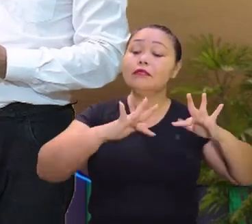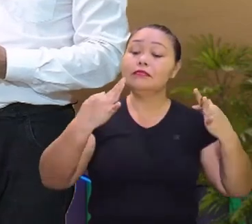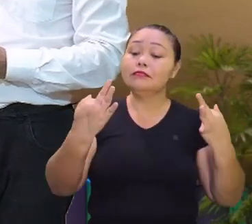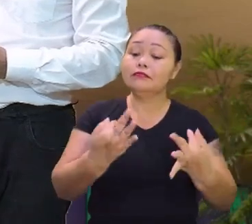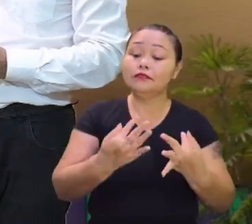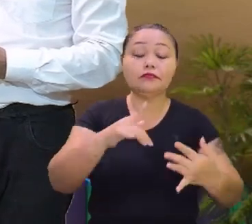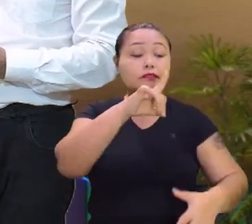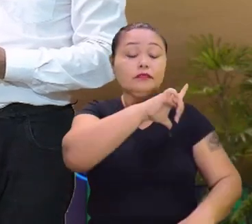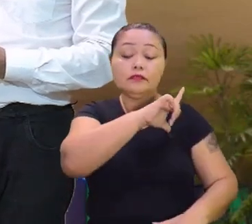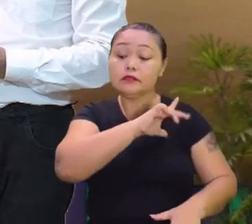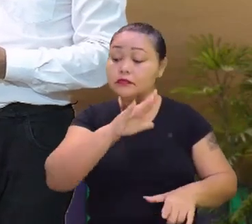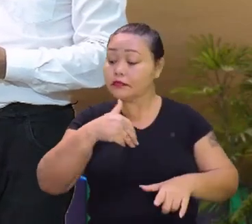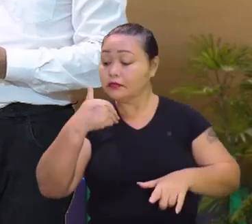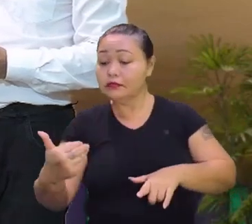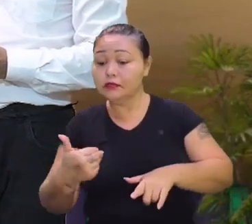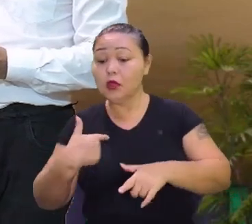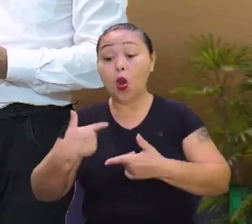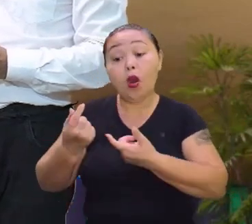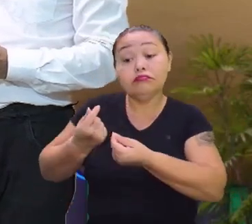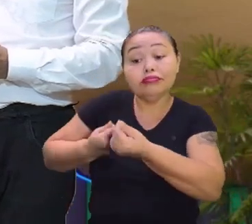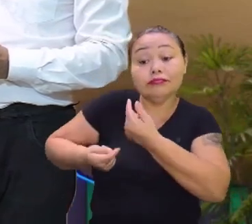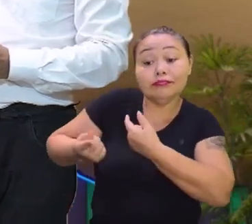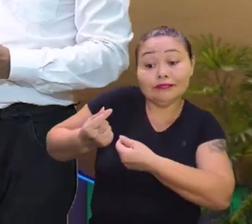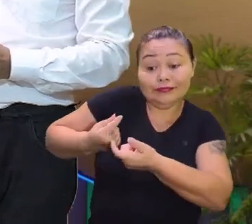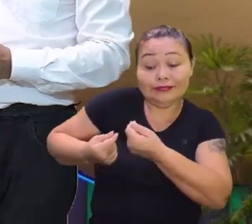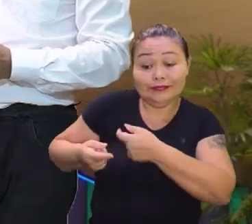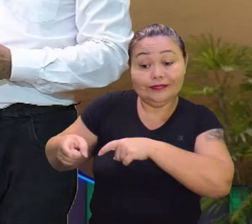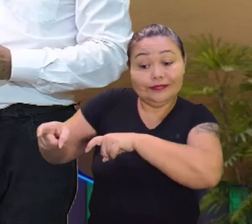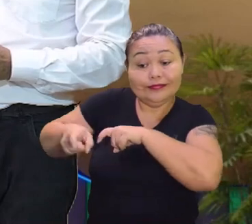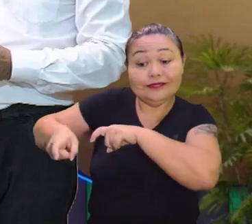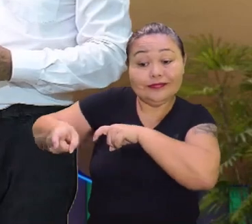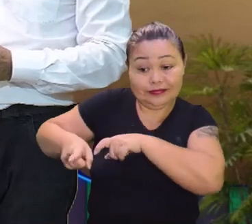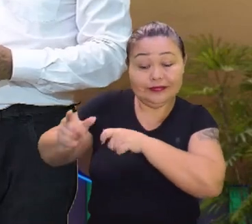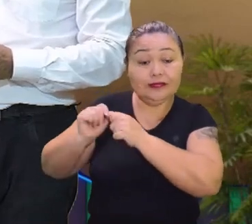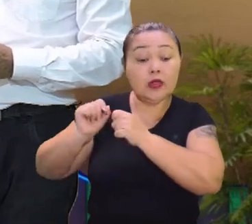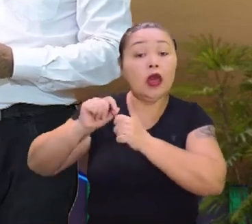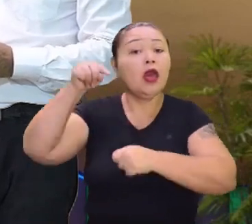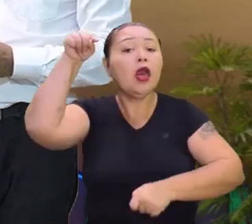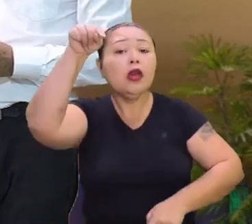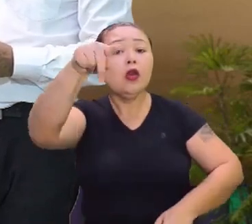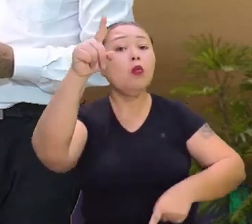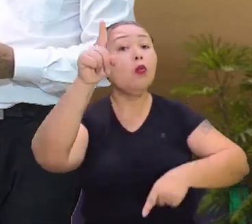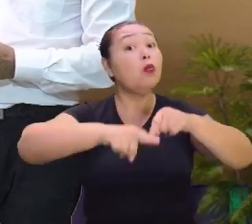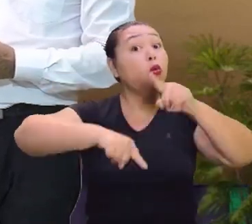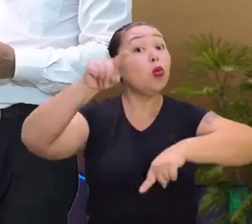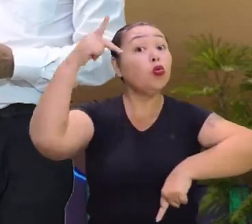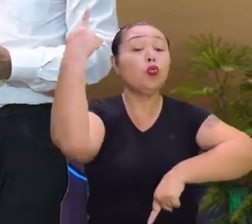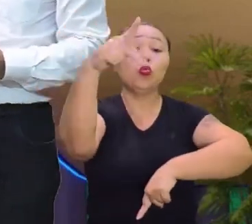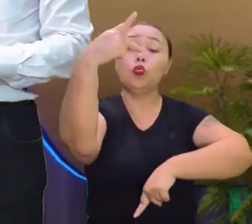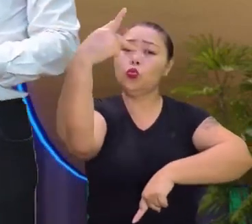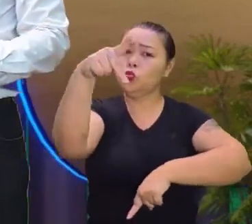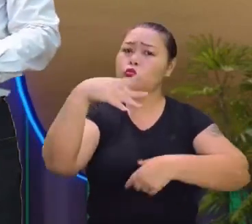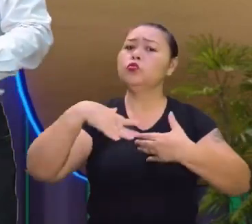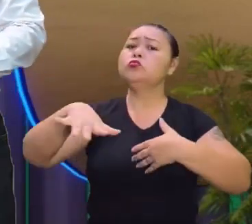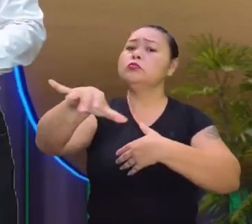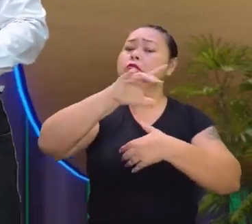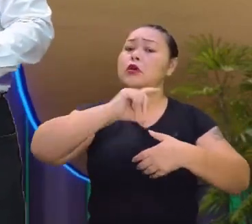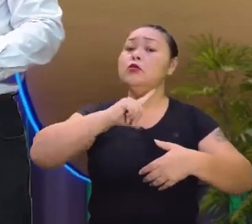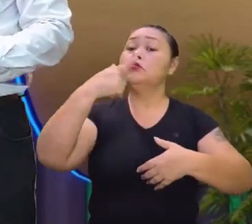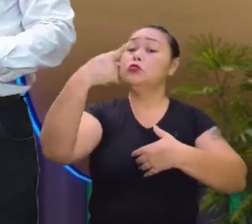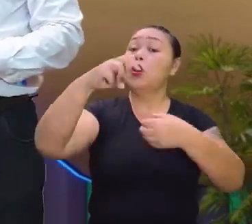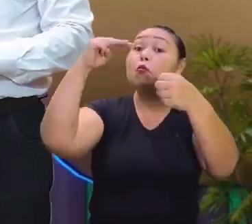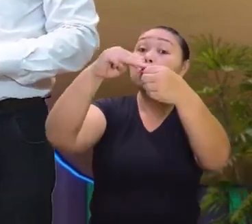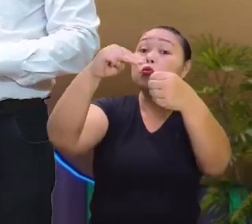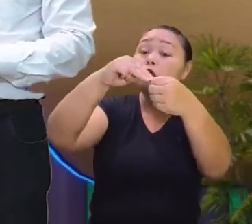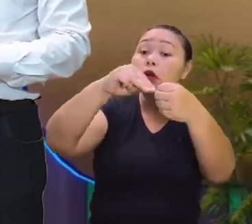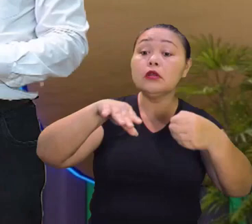familiar, onde há produção do agronegócio. E esse produto aí da tua região, do teu distrito, do teu